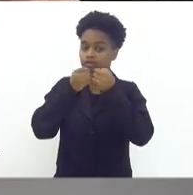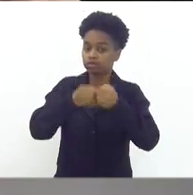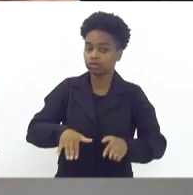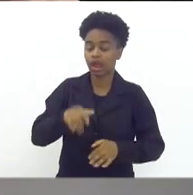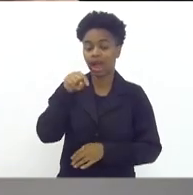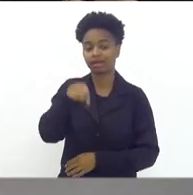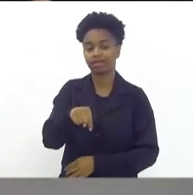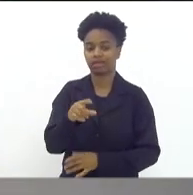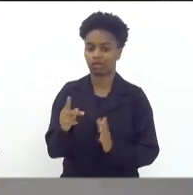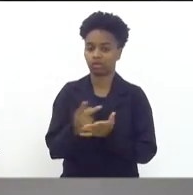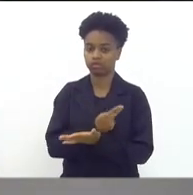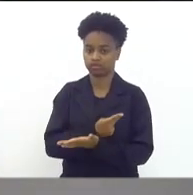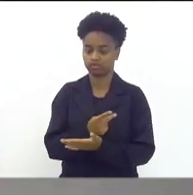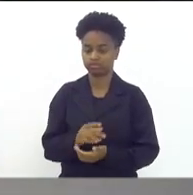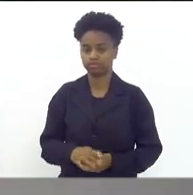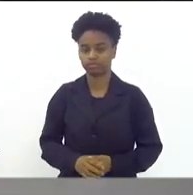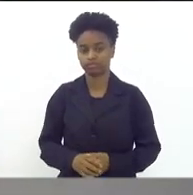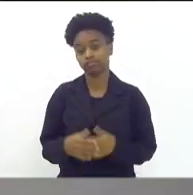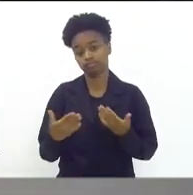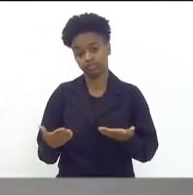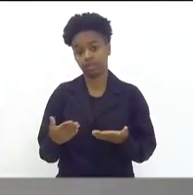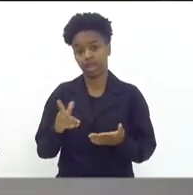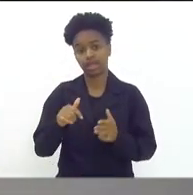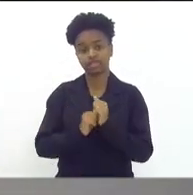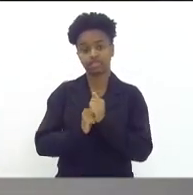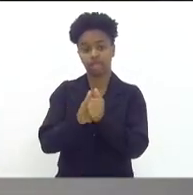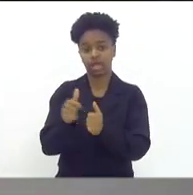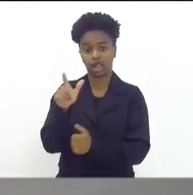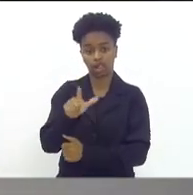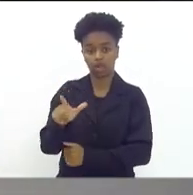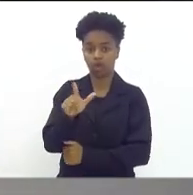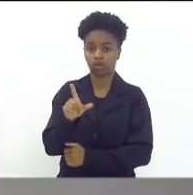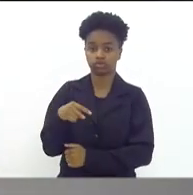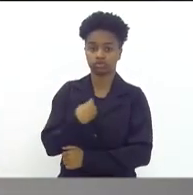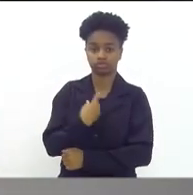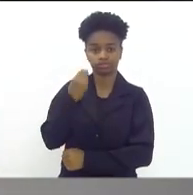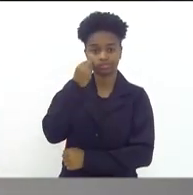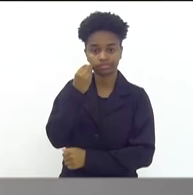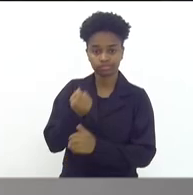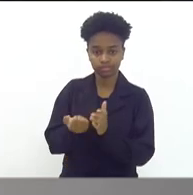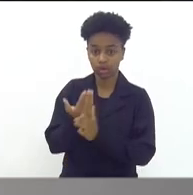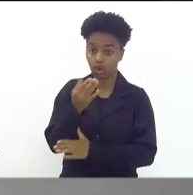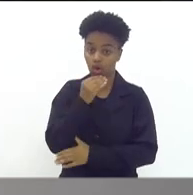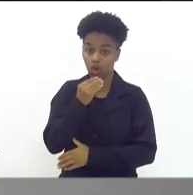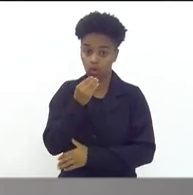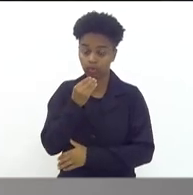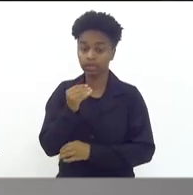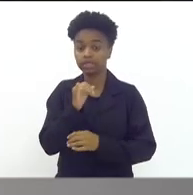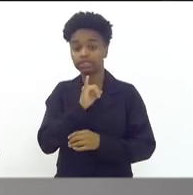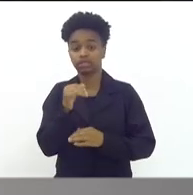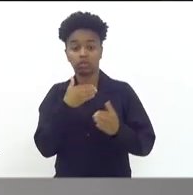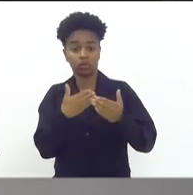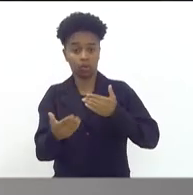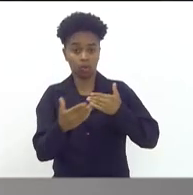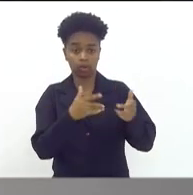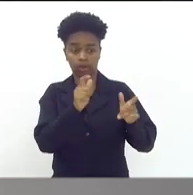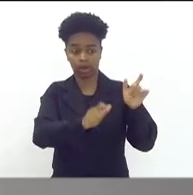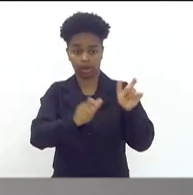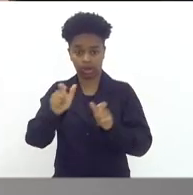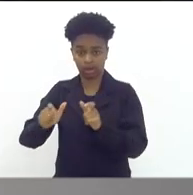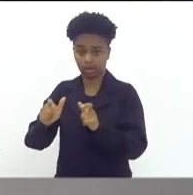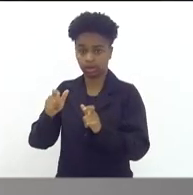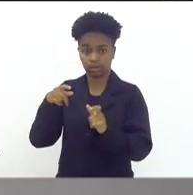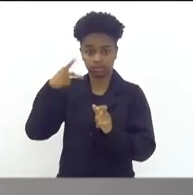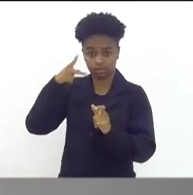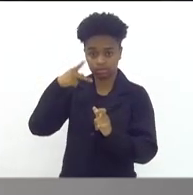são todos aqui entendeu então é dentro dessa lógica que a gente quer construir e por Óbvio se qualquer parlamentar tiver